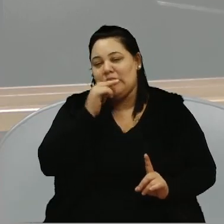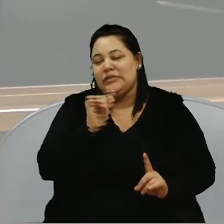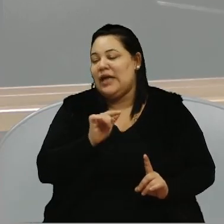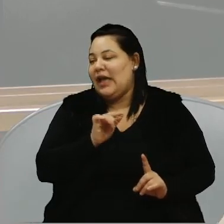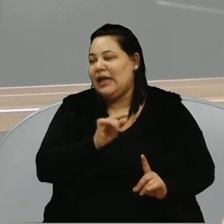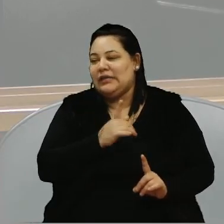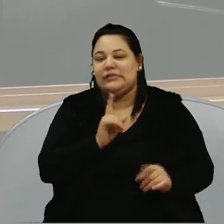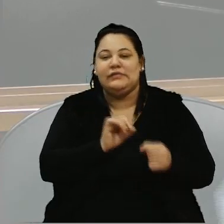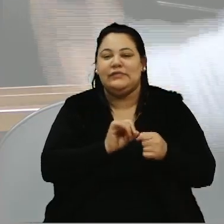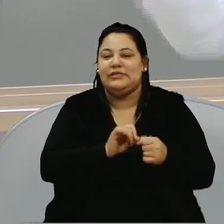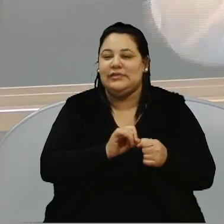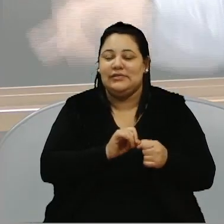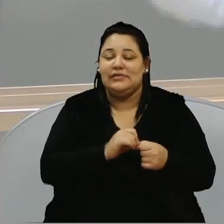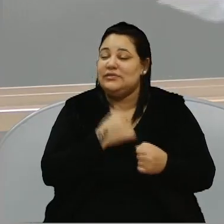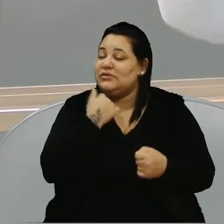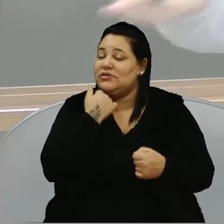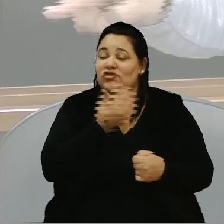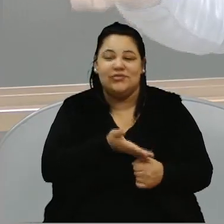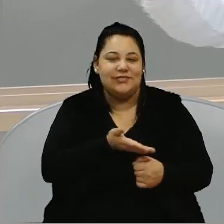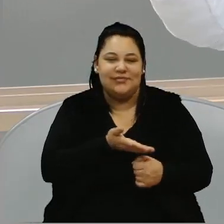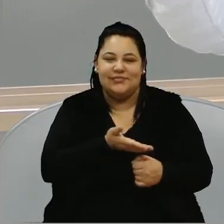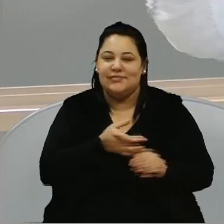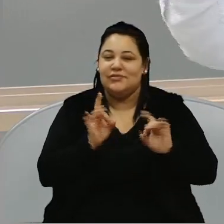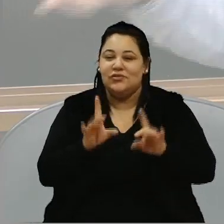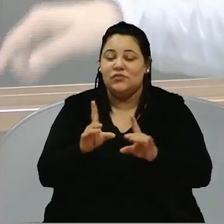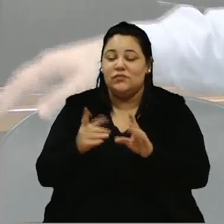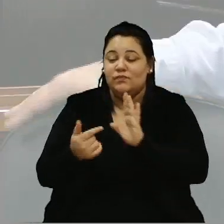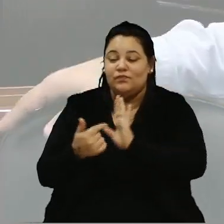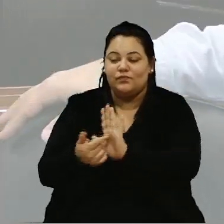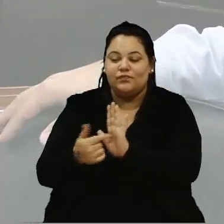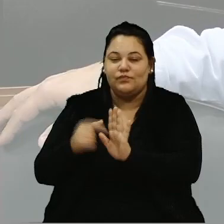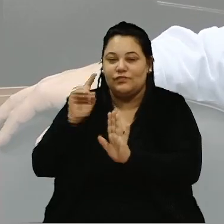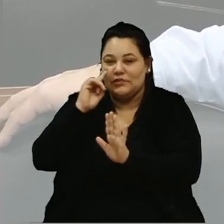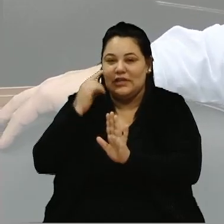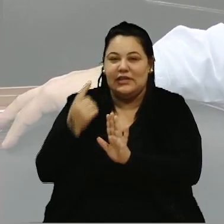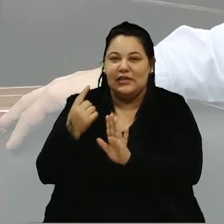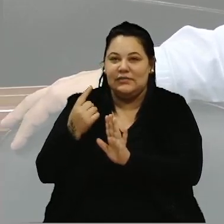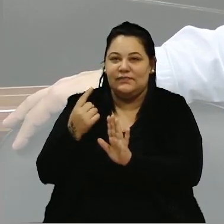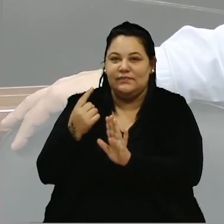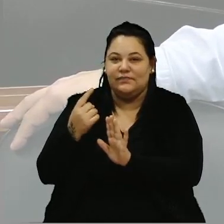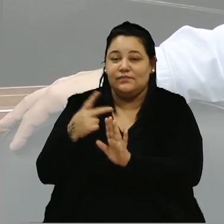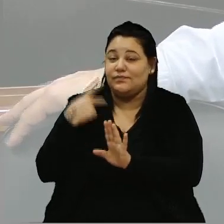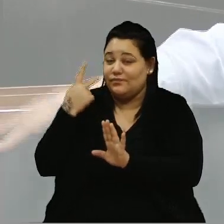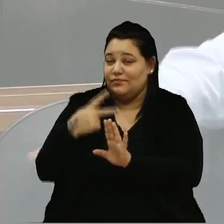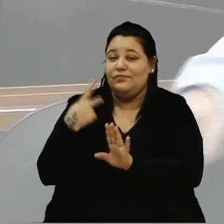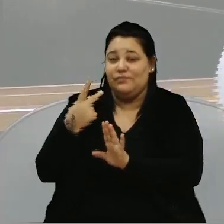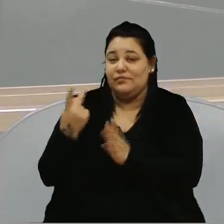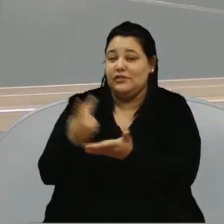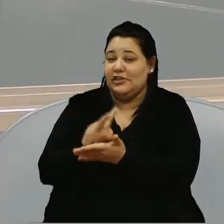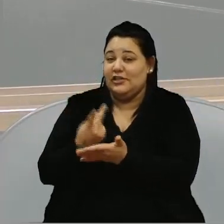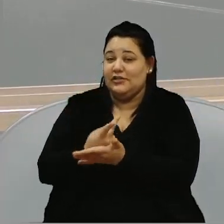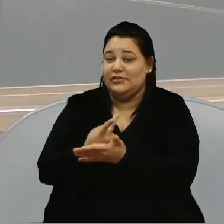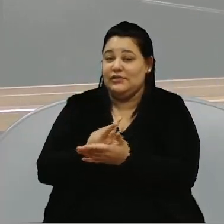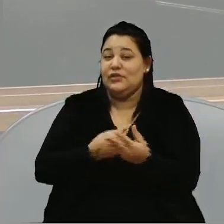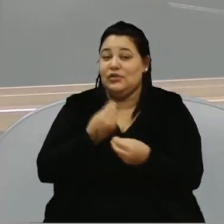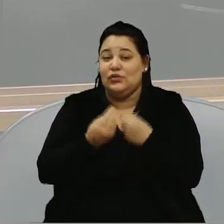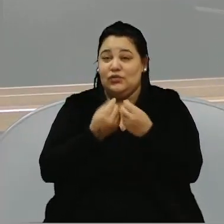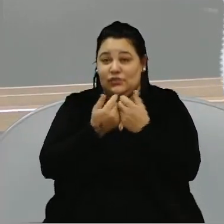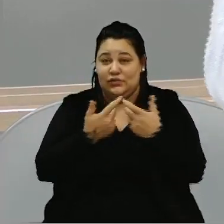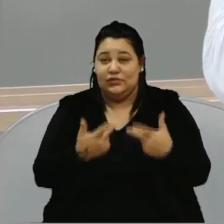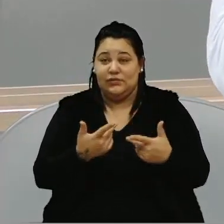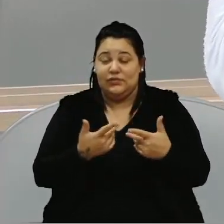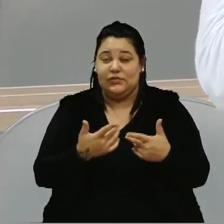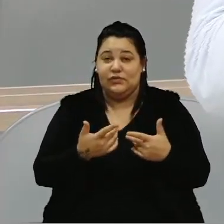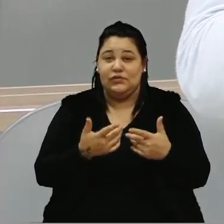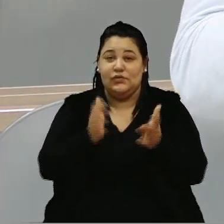ele não cola. Ele só reforça a ideia da antipolítica. Porque como disse um colega vereador que me